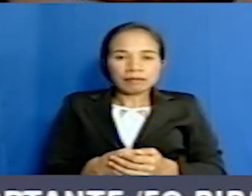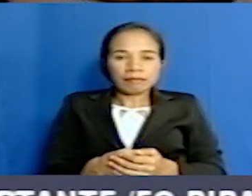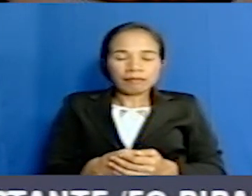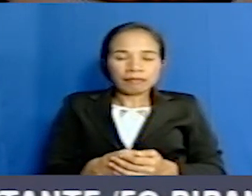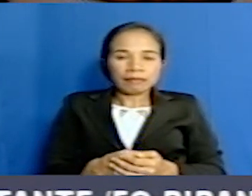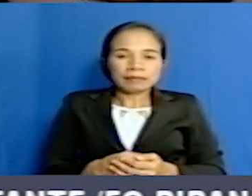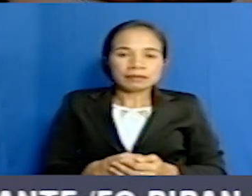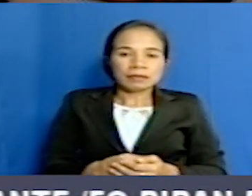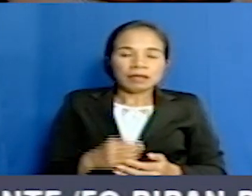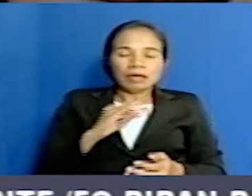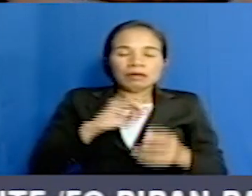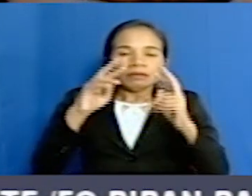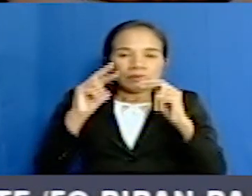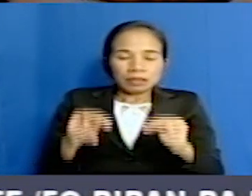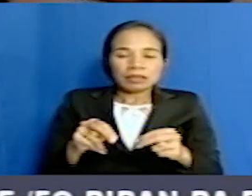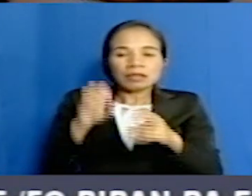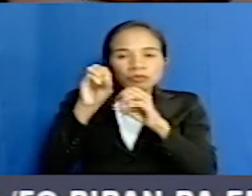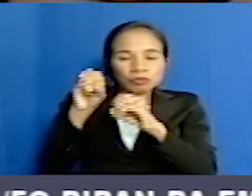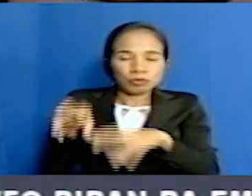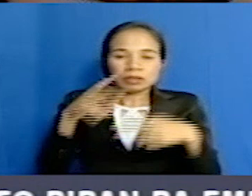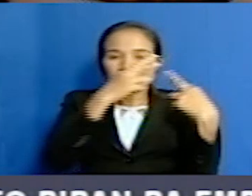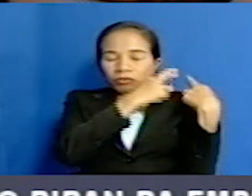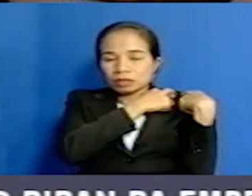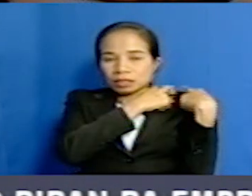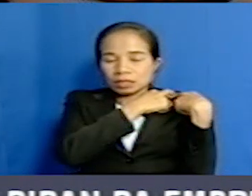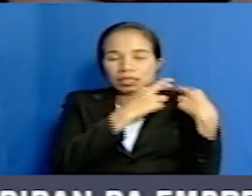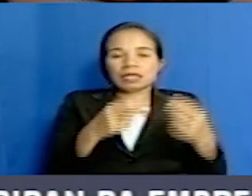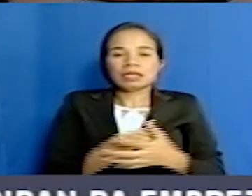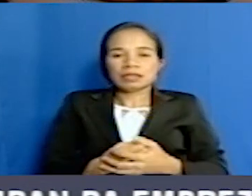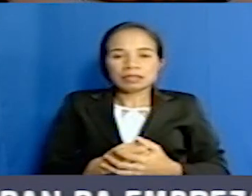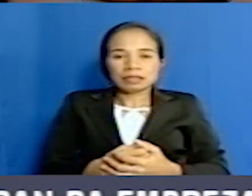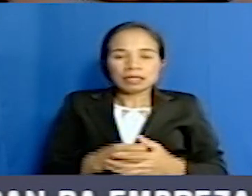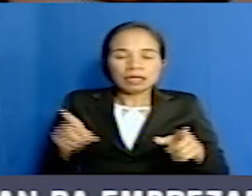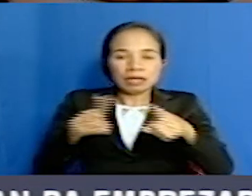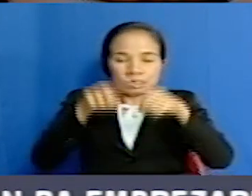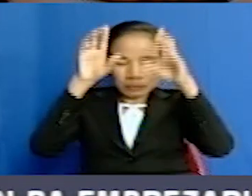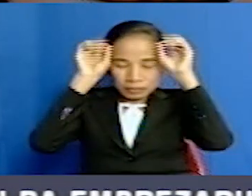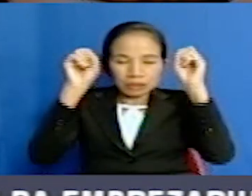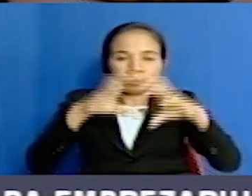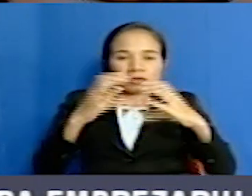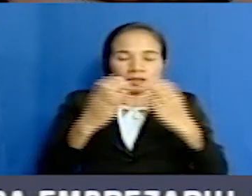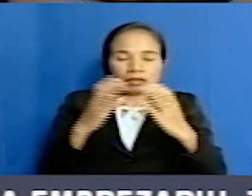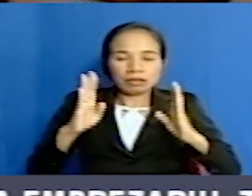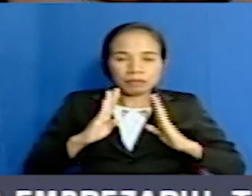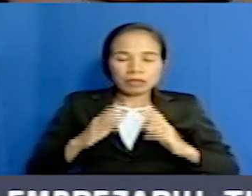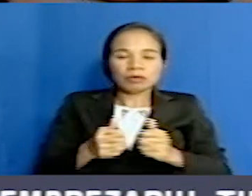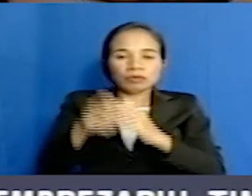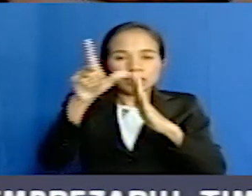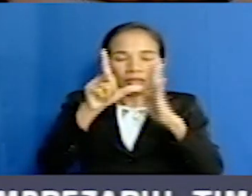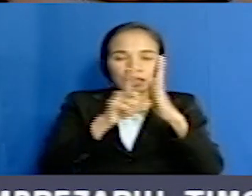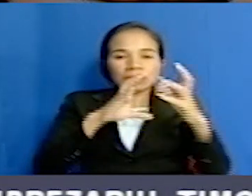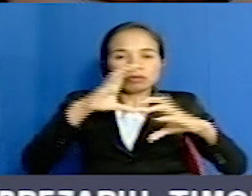república então hau tenke husik hau ne funsaun nesa presidente do Conselho de Imprensa. Tuir lei